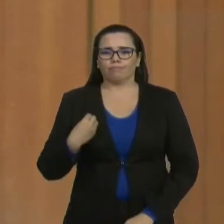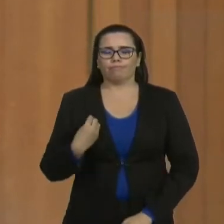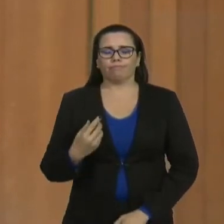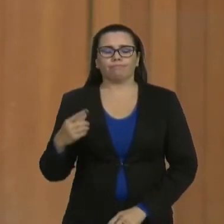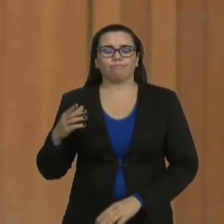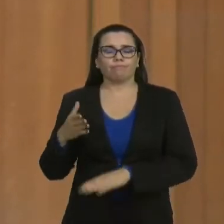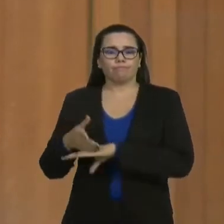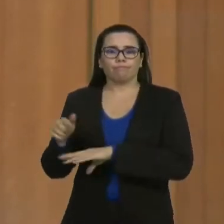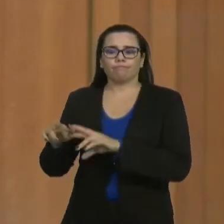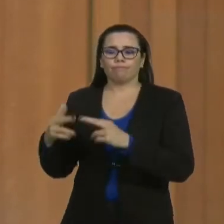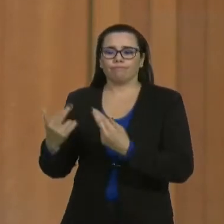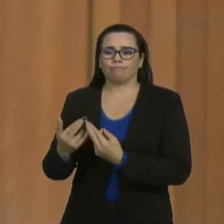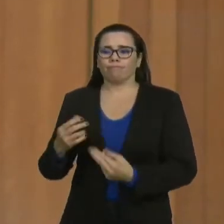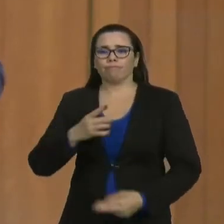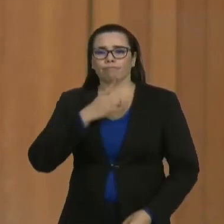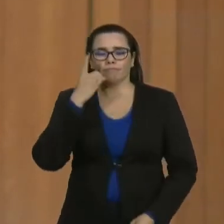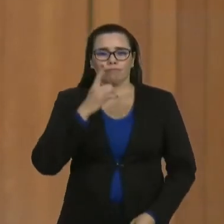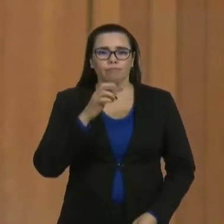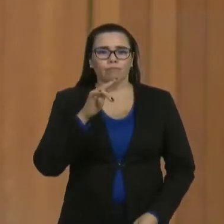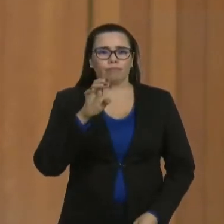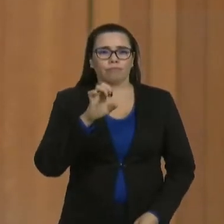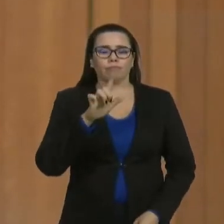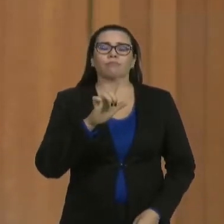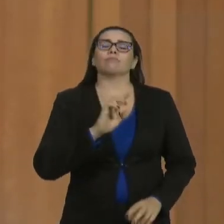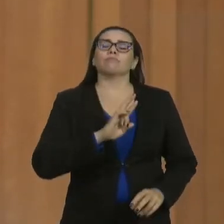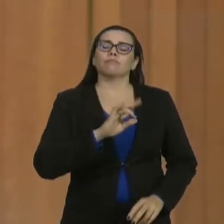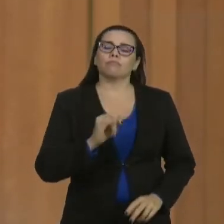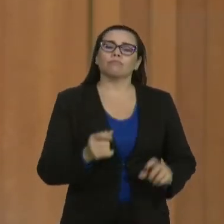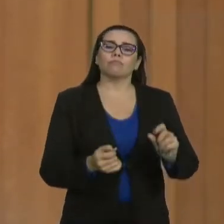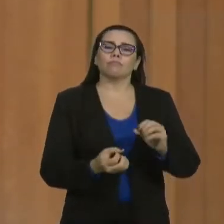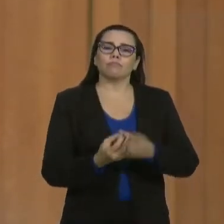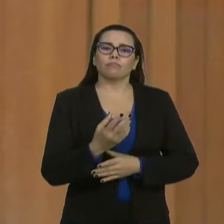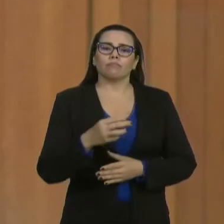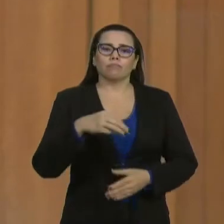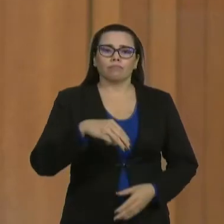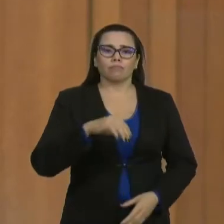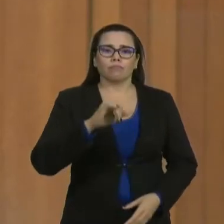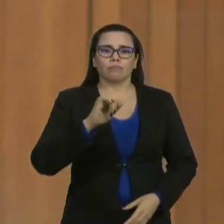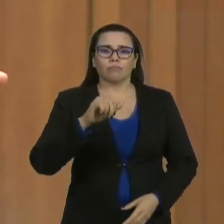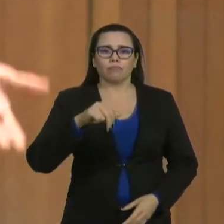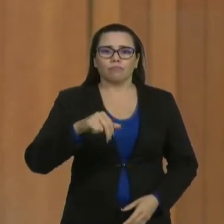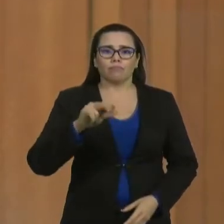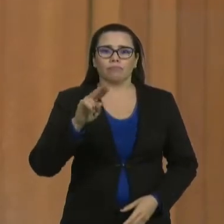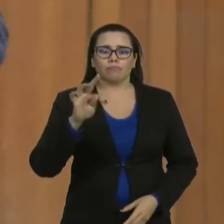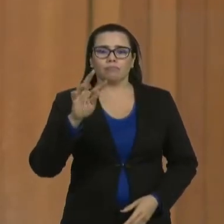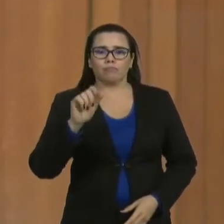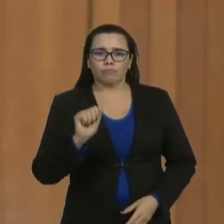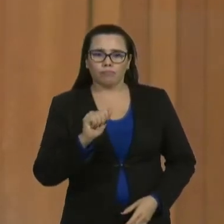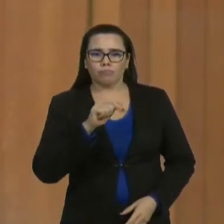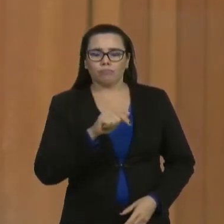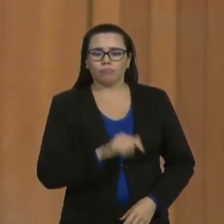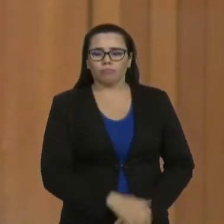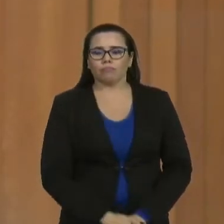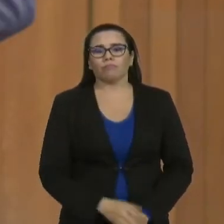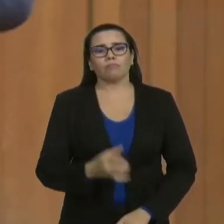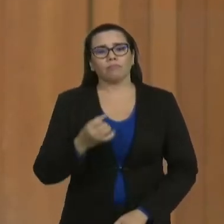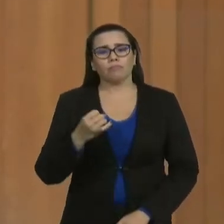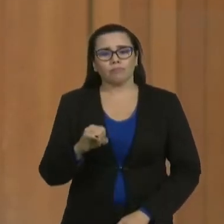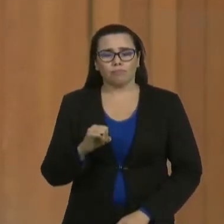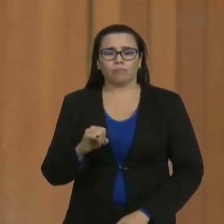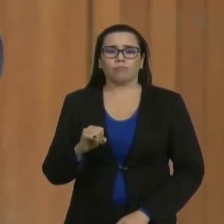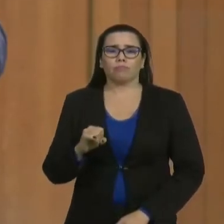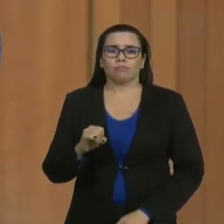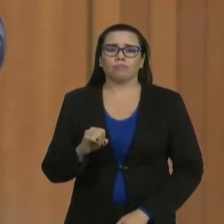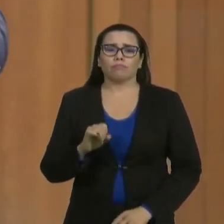vai apresentar uma minuta da portaria. Se houver um consenso, um comum acordo, a portaria vai para ser editada. Se